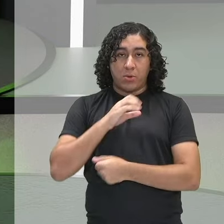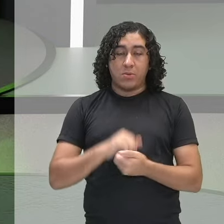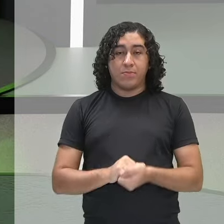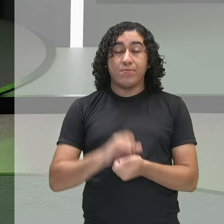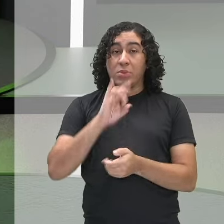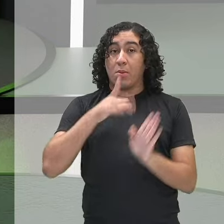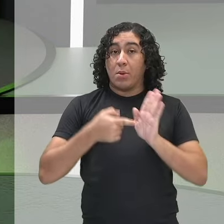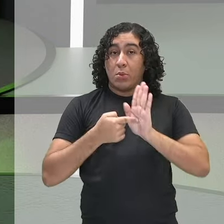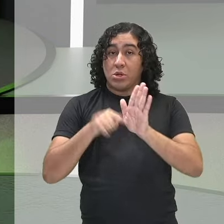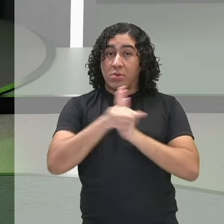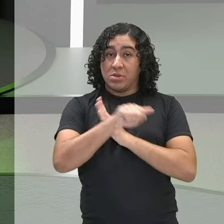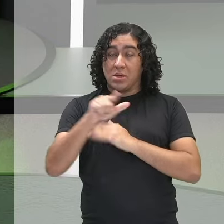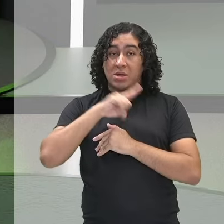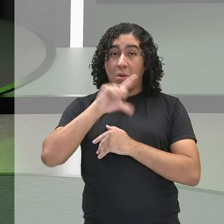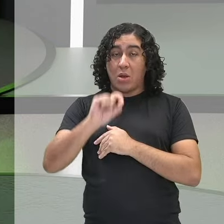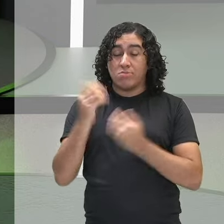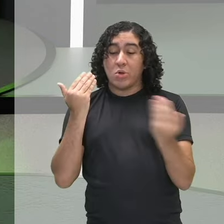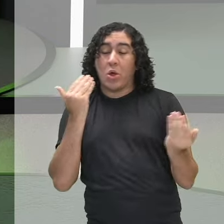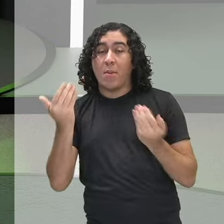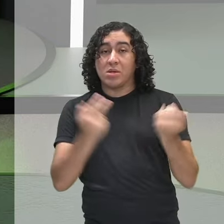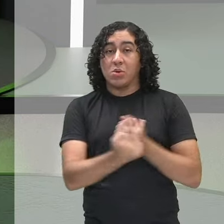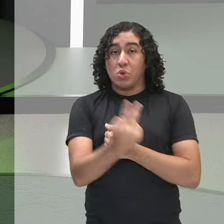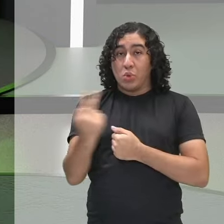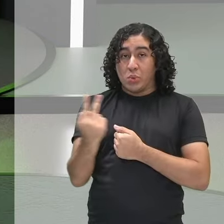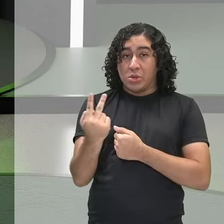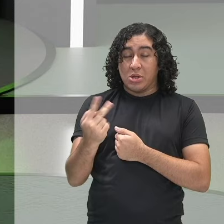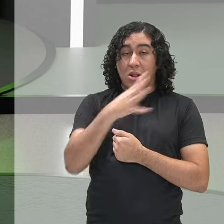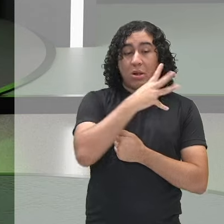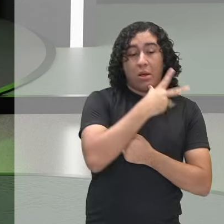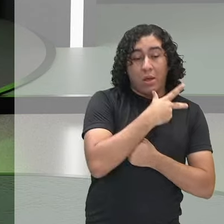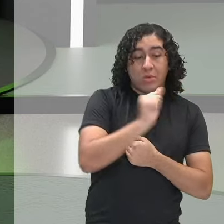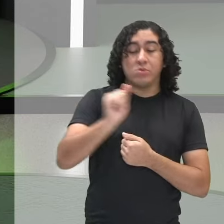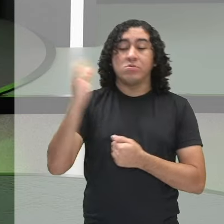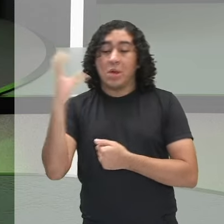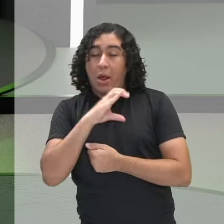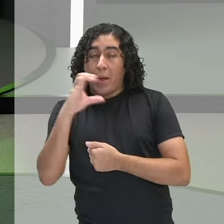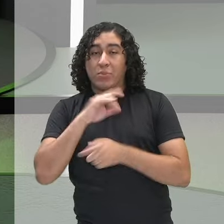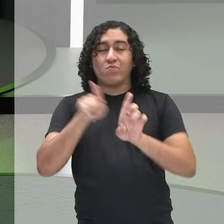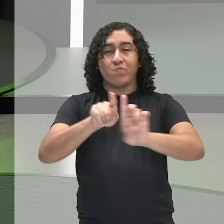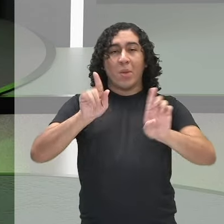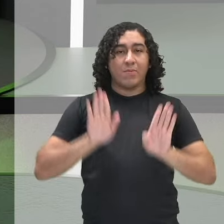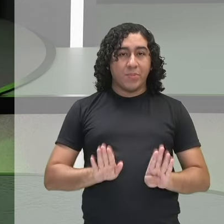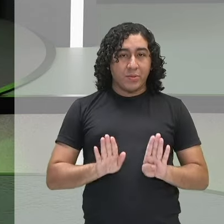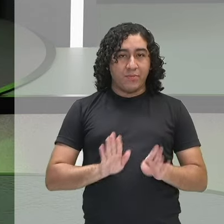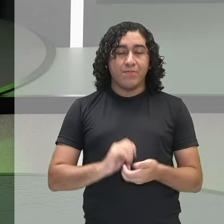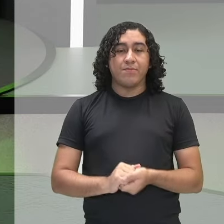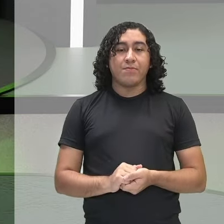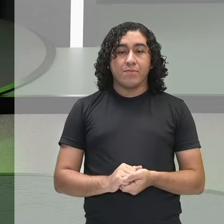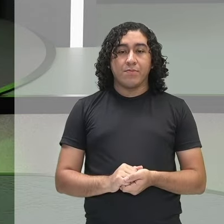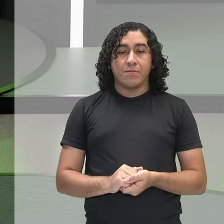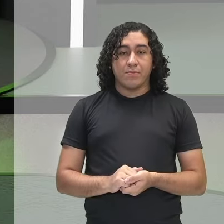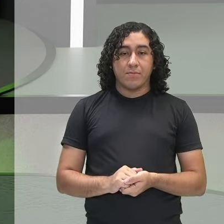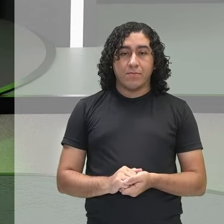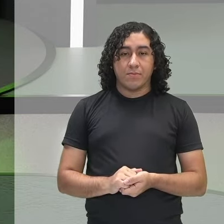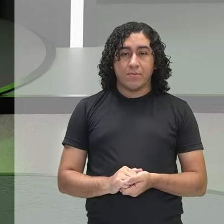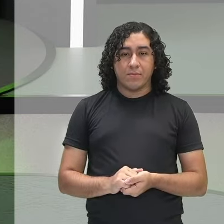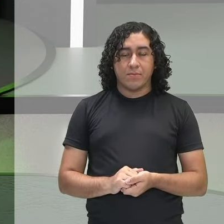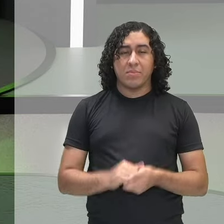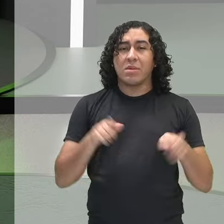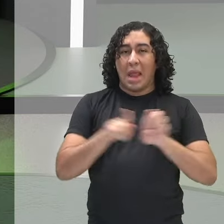nós temos os dois lados, né? Beleza. Mas, professor, isso também ocorre nos gases? Ocorre